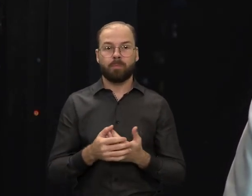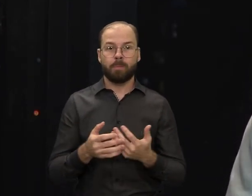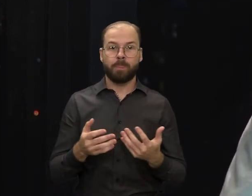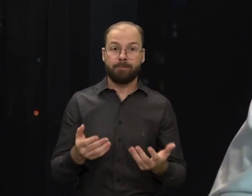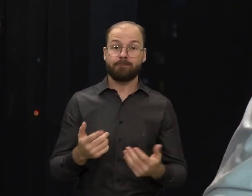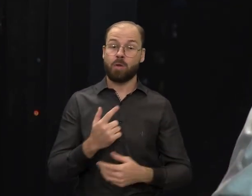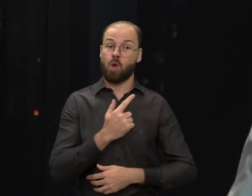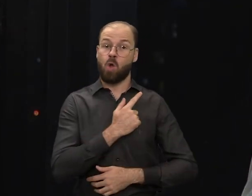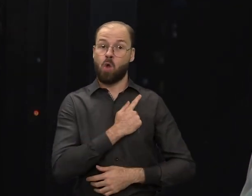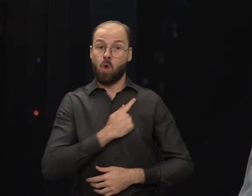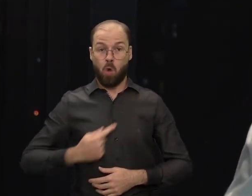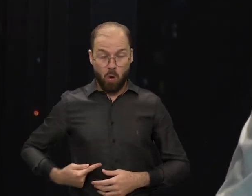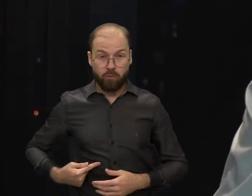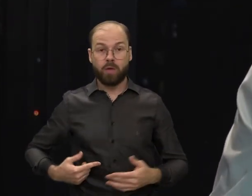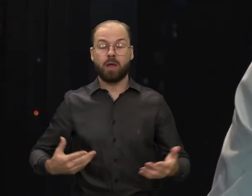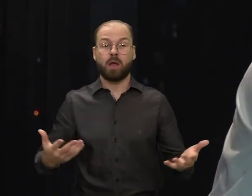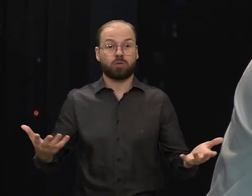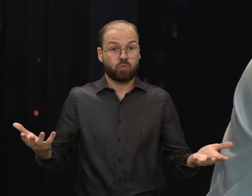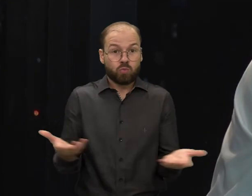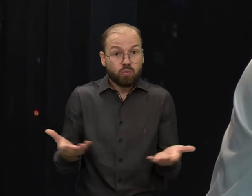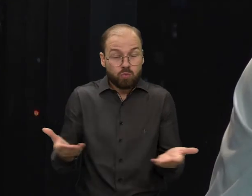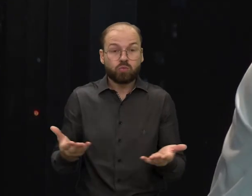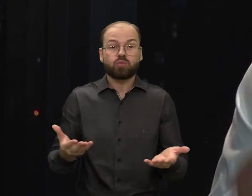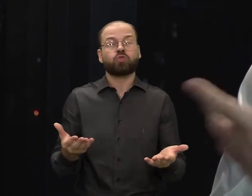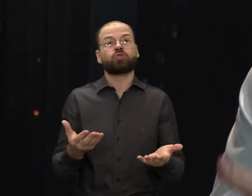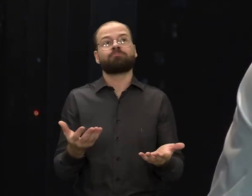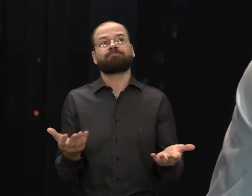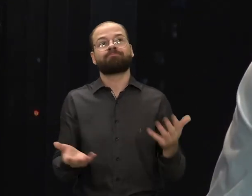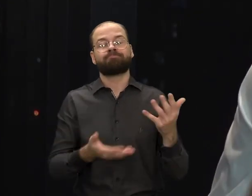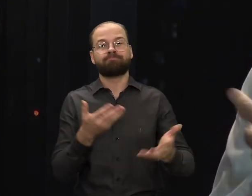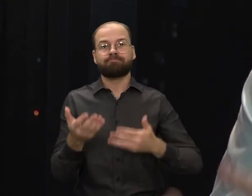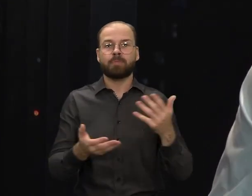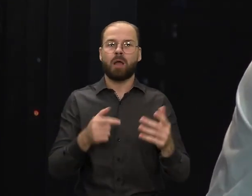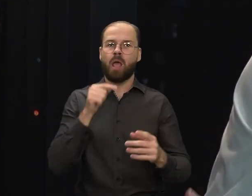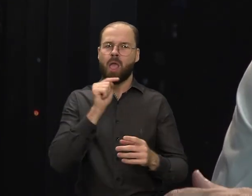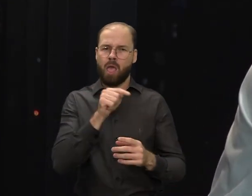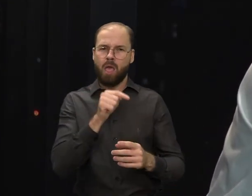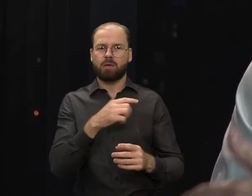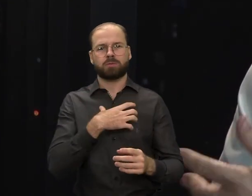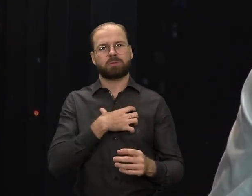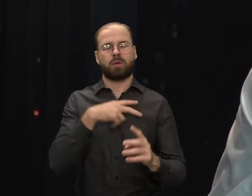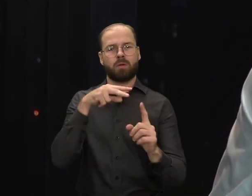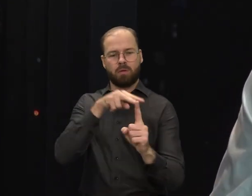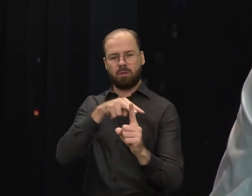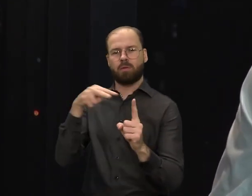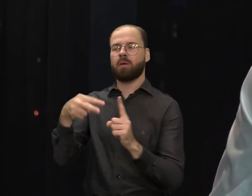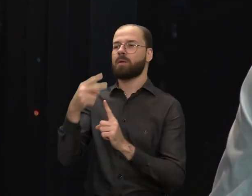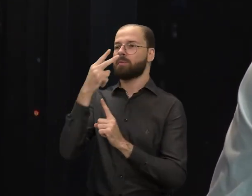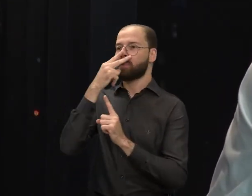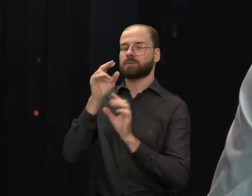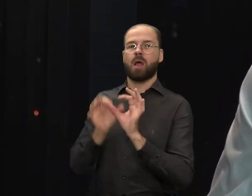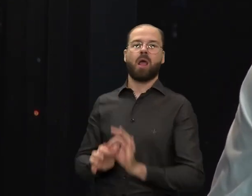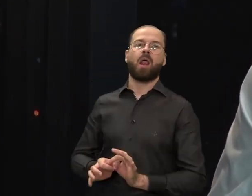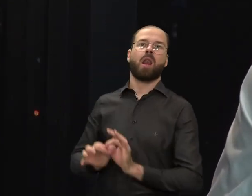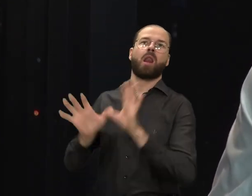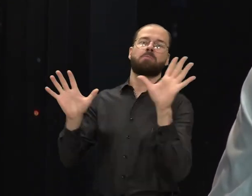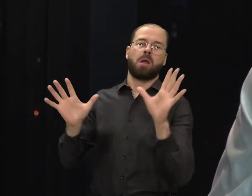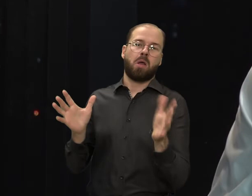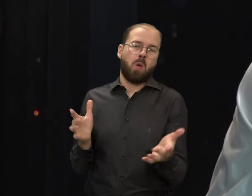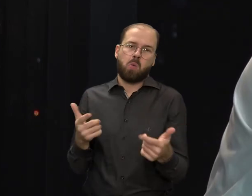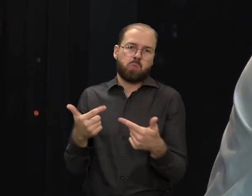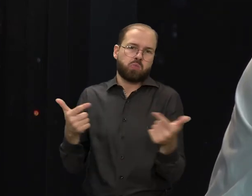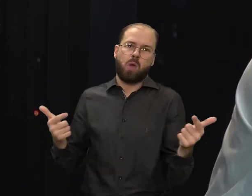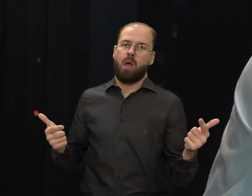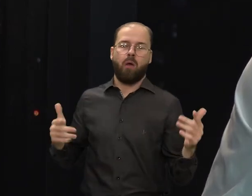os governos hoje, eles, por essa perspectiva neoliberal que tem, né? Então está muito